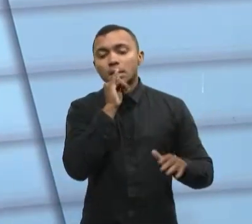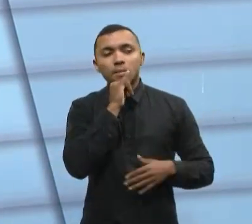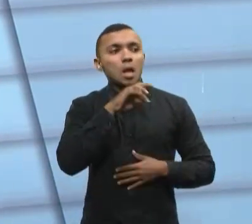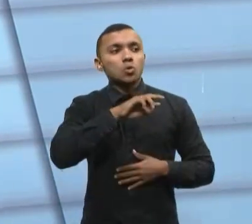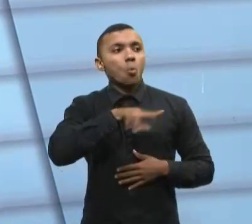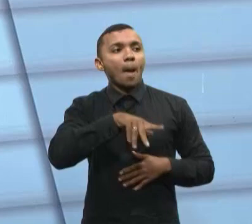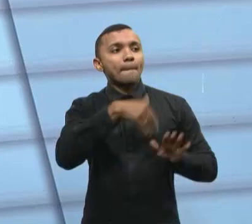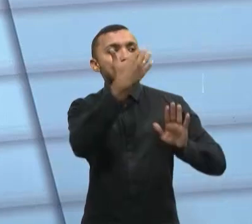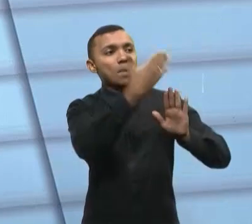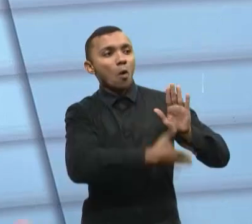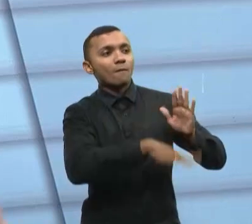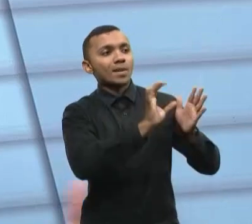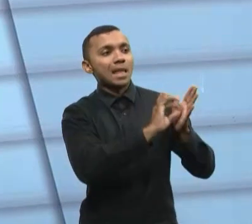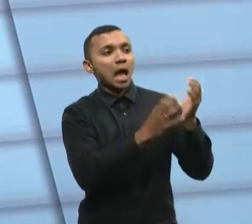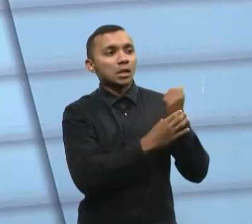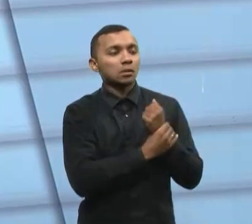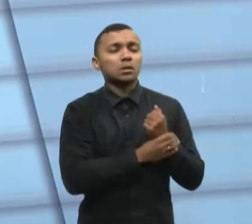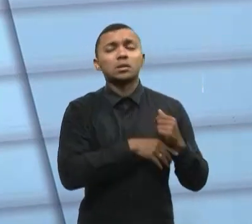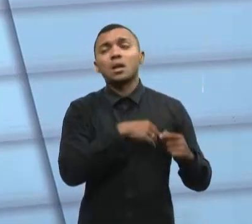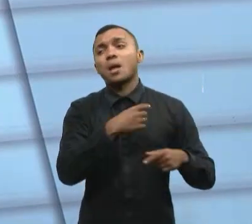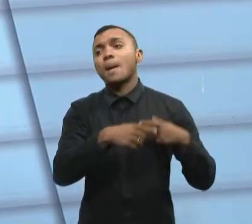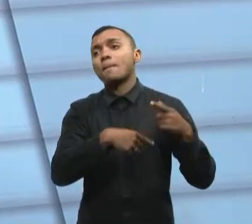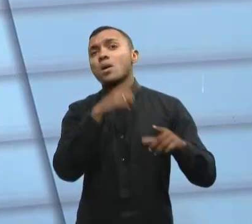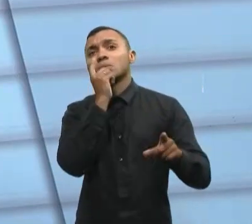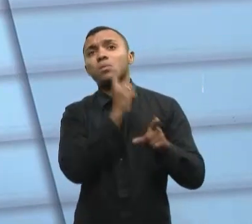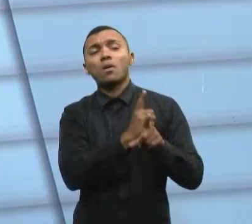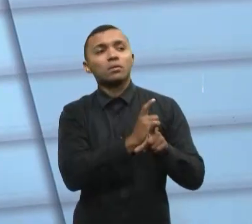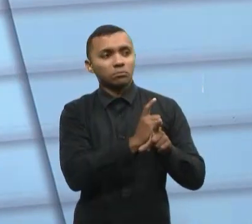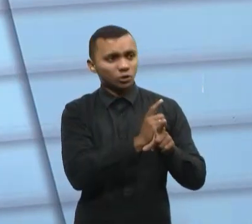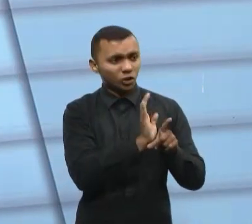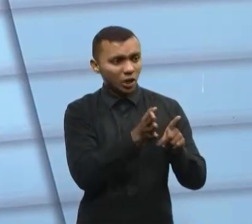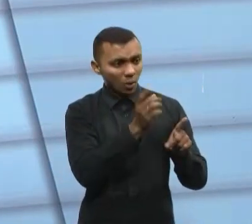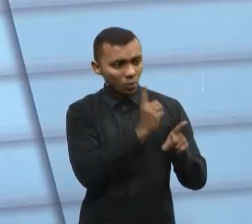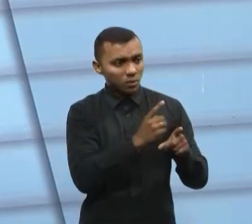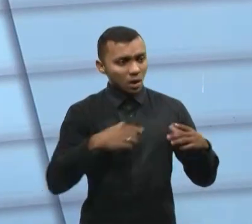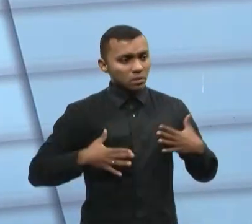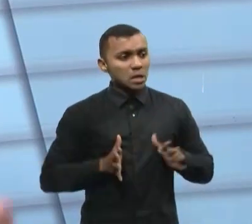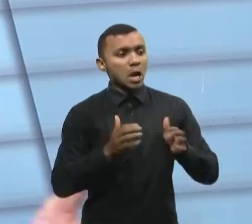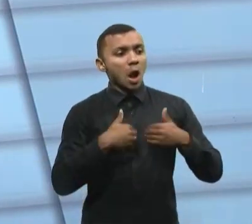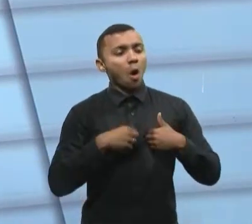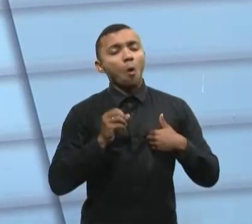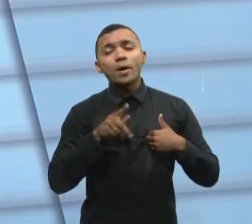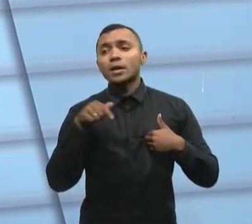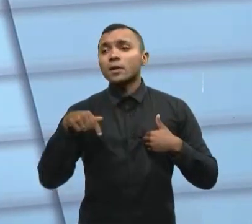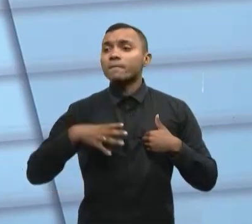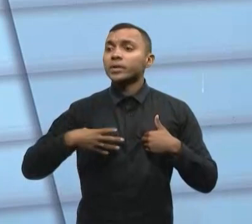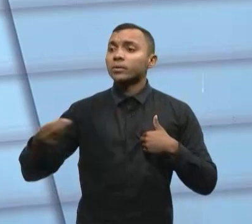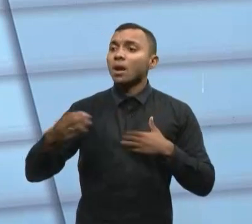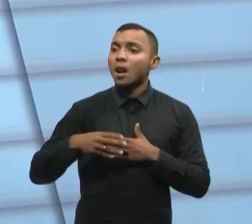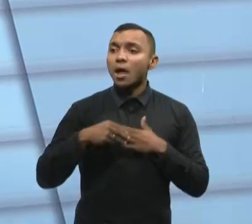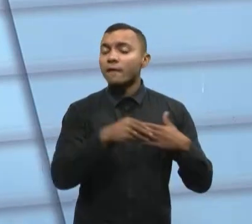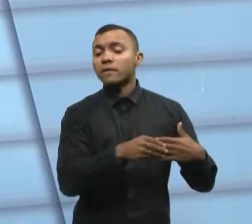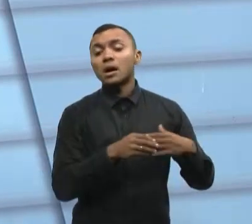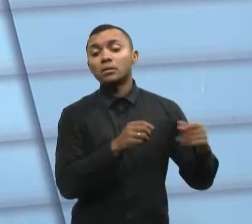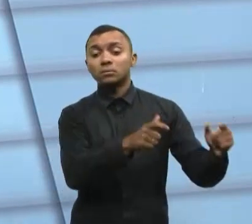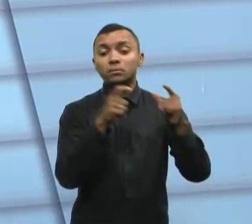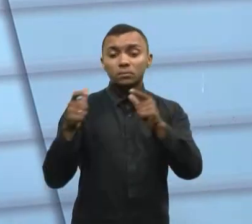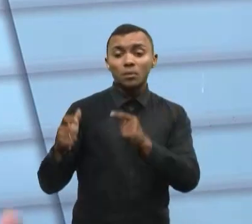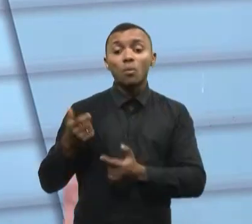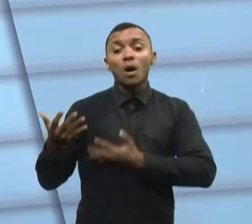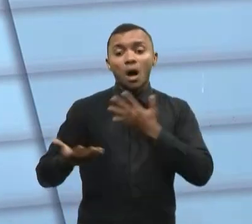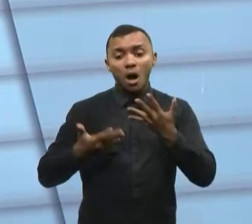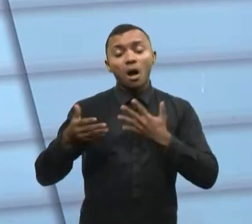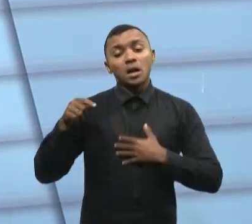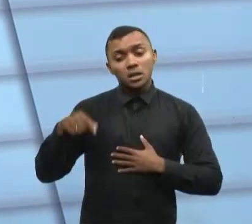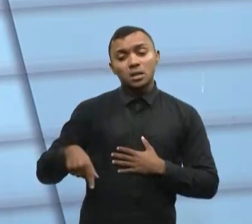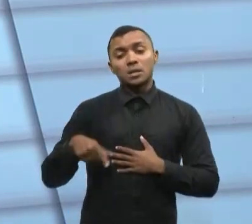não tinham, e depois do diagnóstico não tinham para onde ir. Né? Então, isso é importante a gente entender, até como política pública, de que tem uma